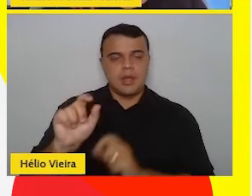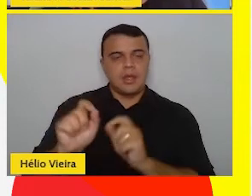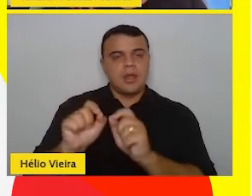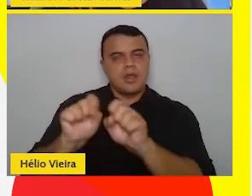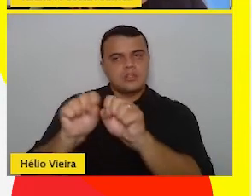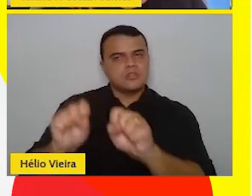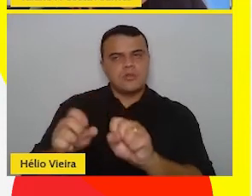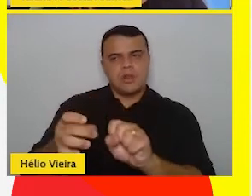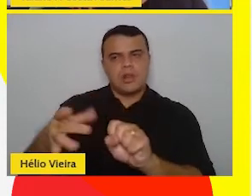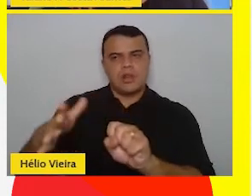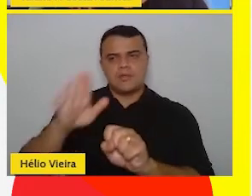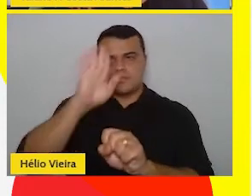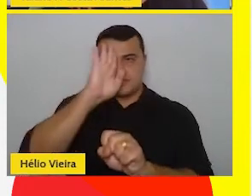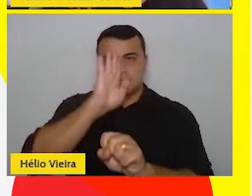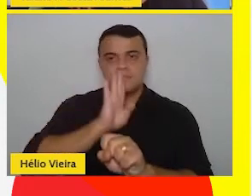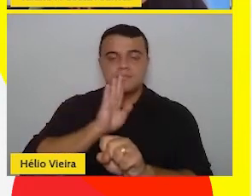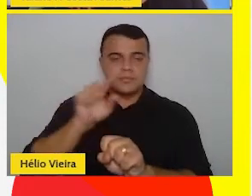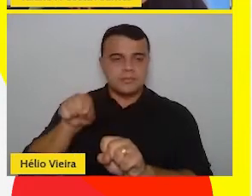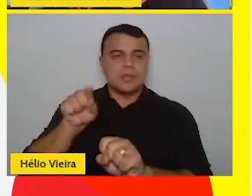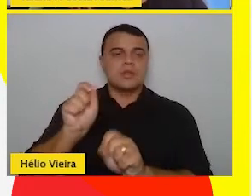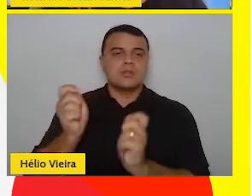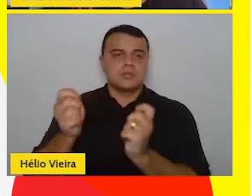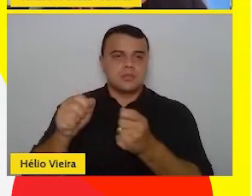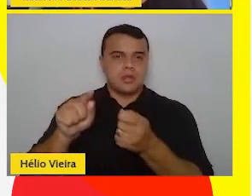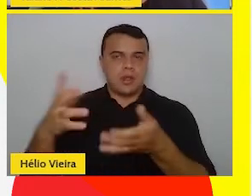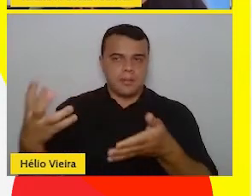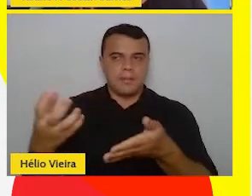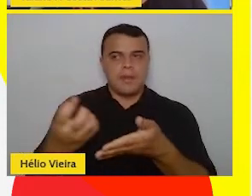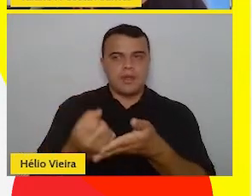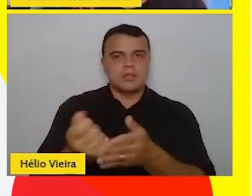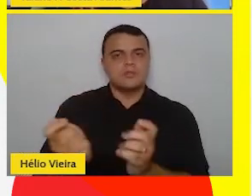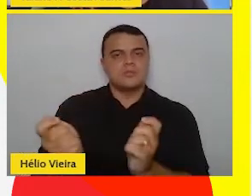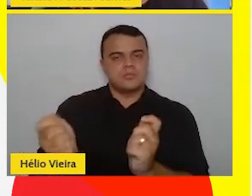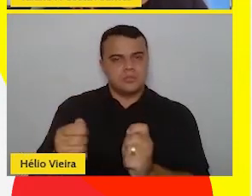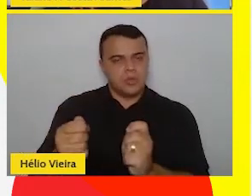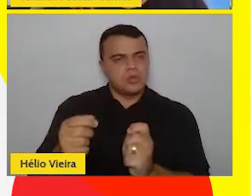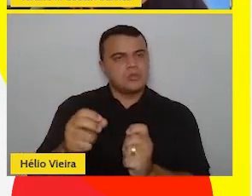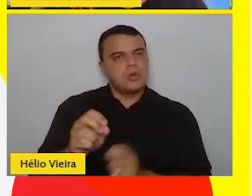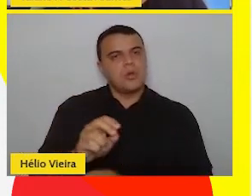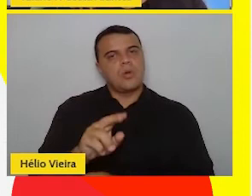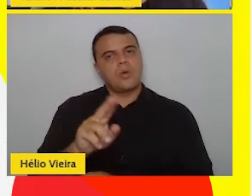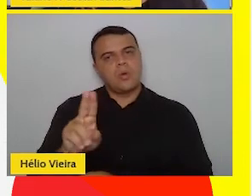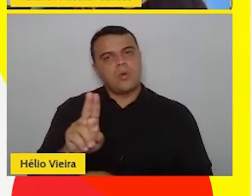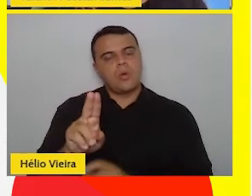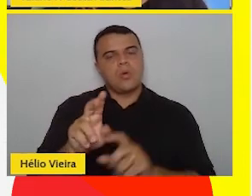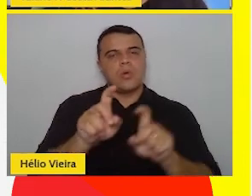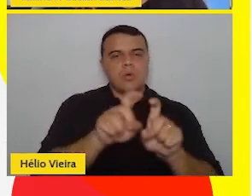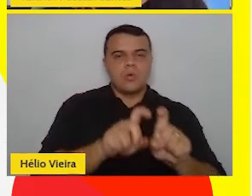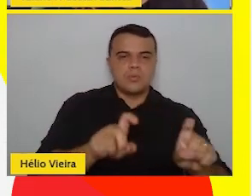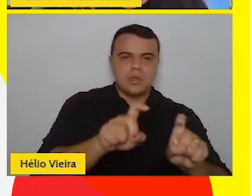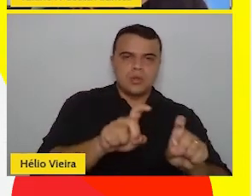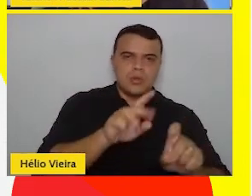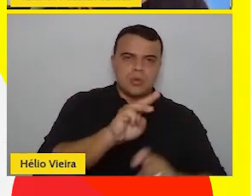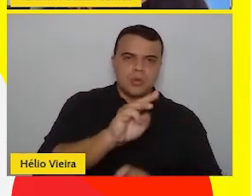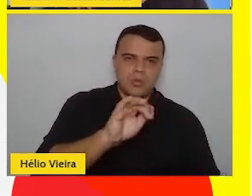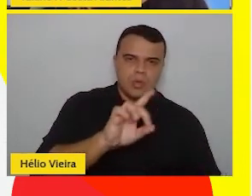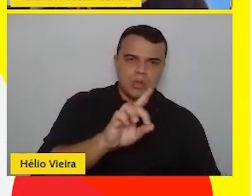livre. Ele pode ser baixado, instalado, tanto Windows como